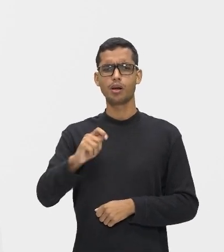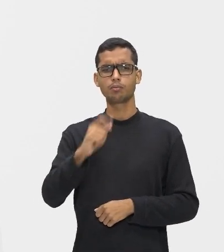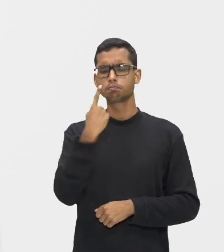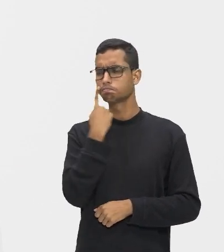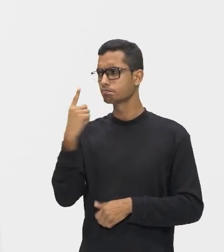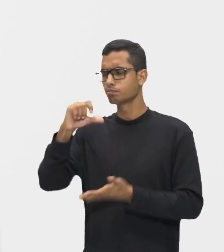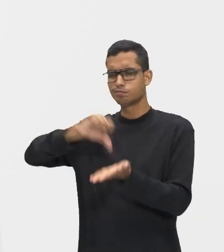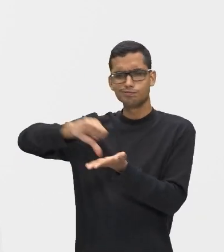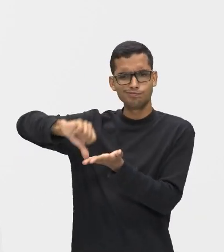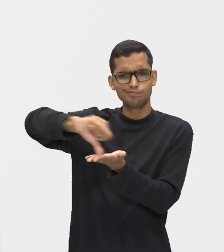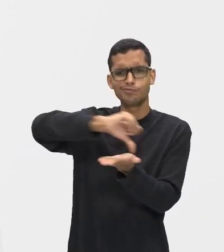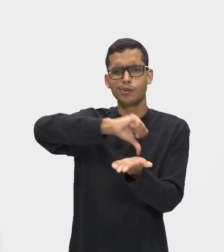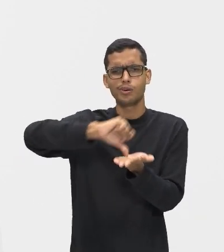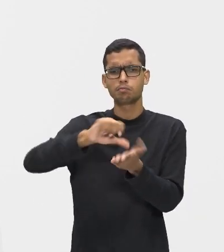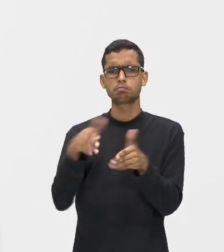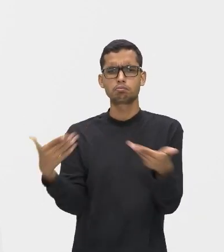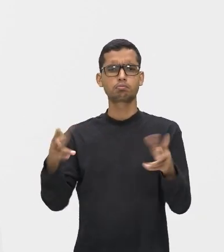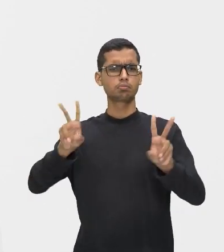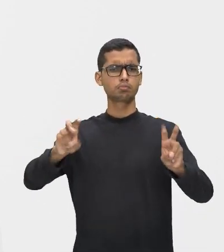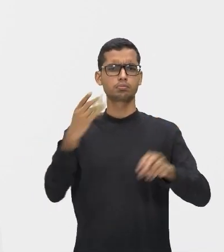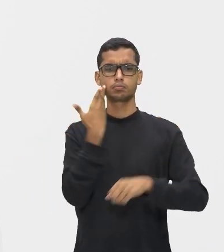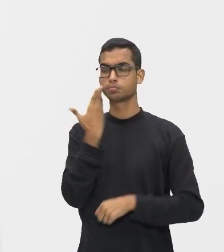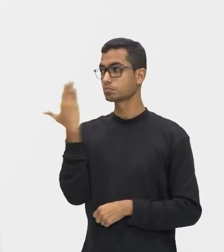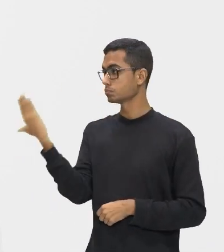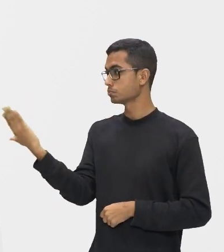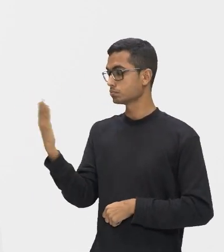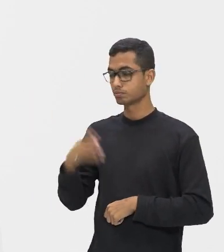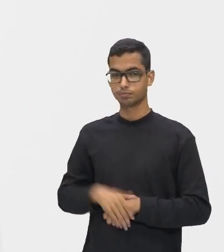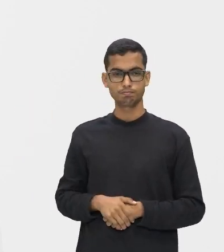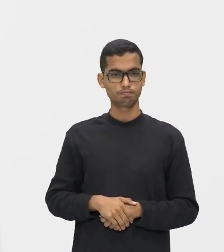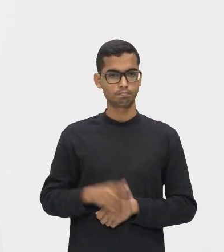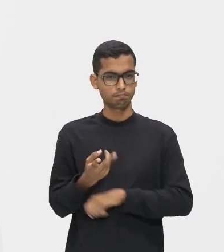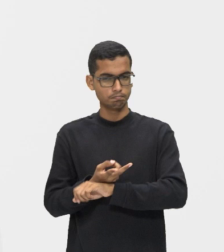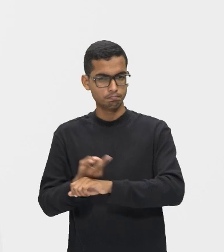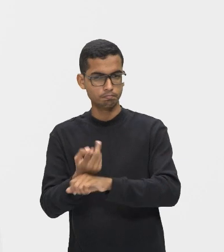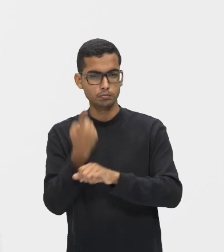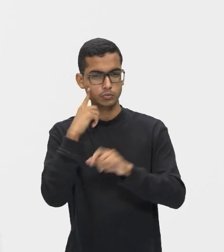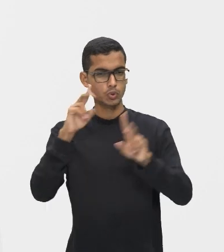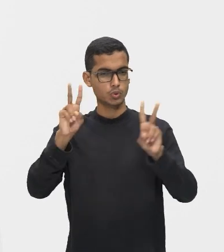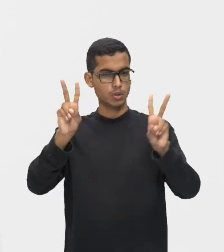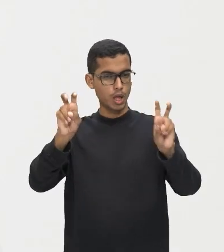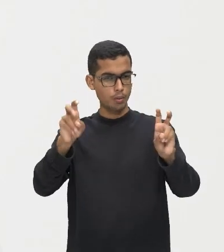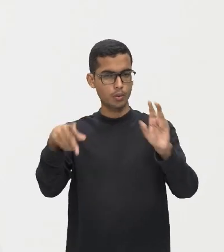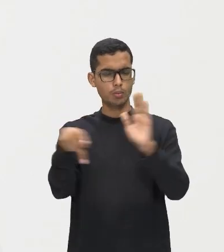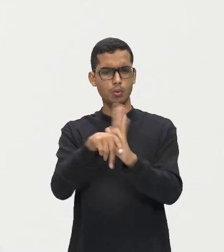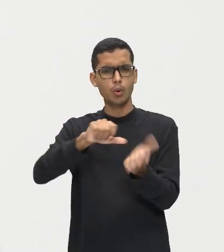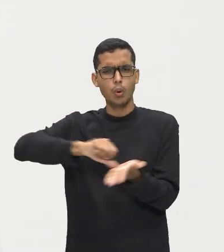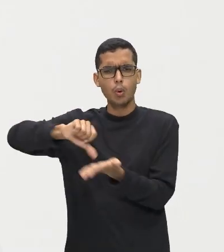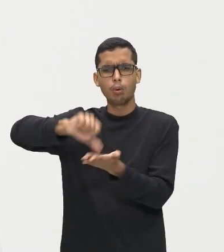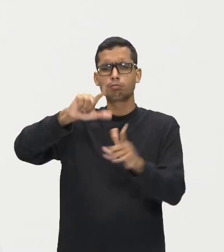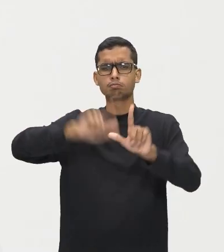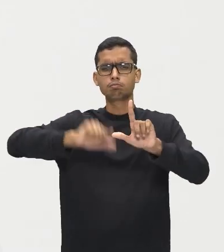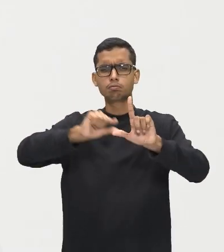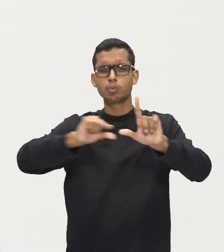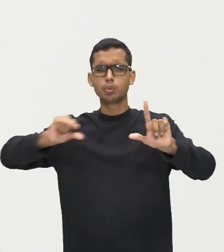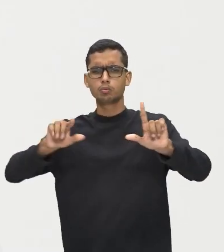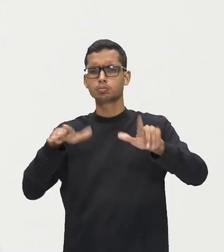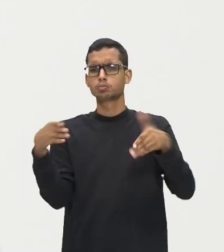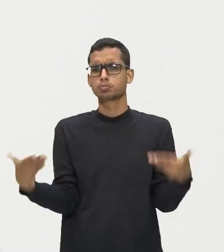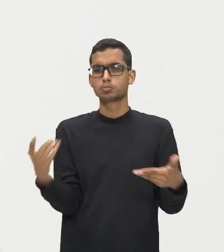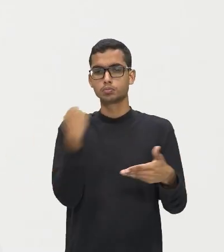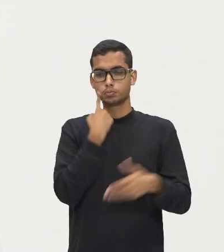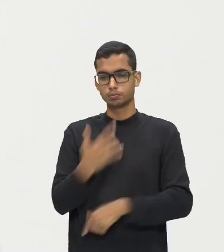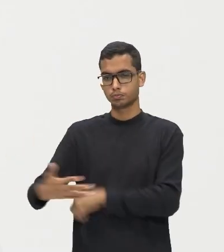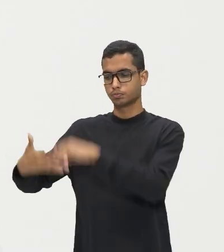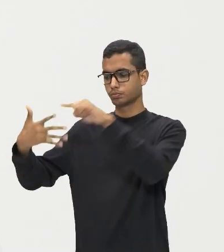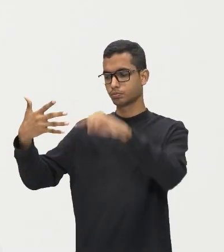título desse mapa? Então, você vai lá, procura o título desse mapa. Qual é a legenda? O que a legenda me